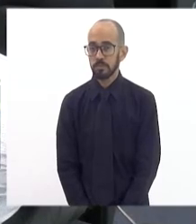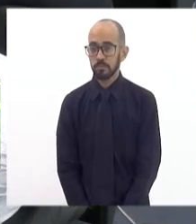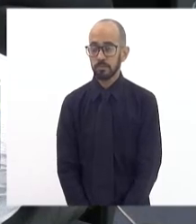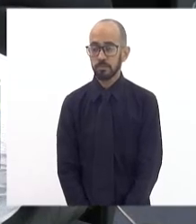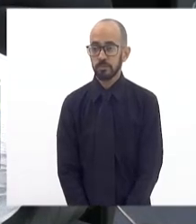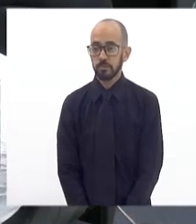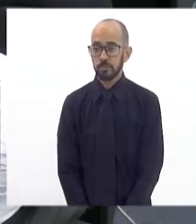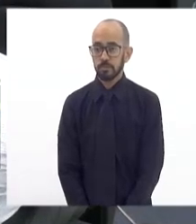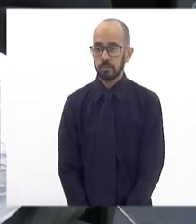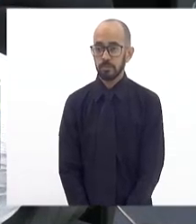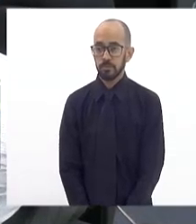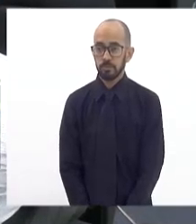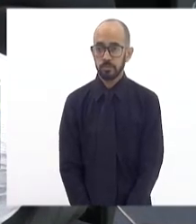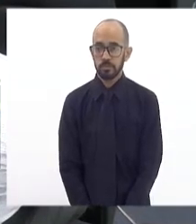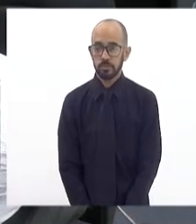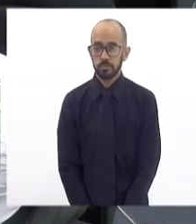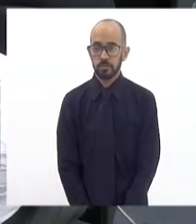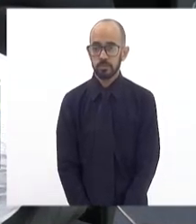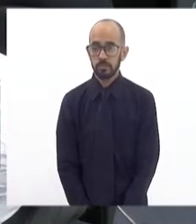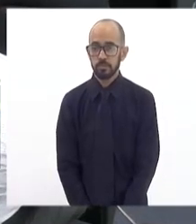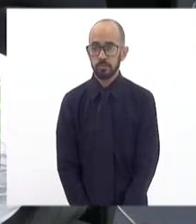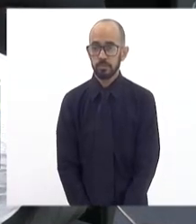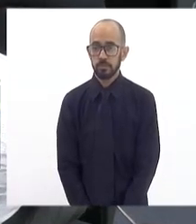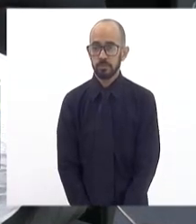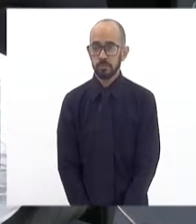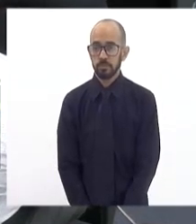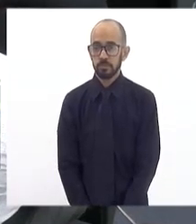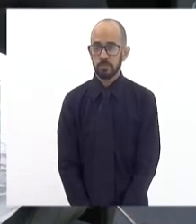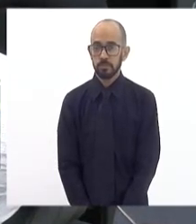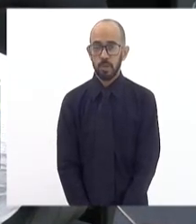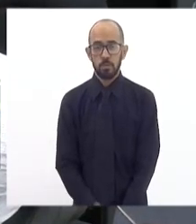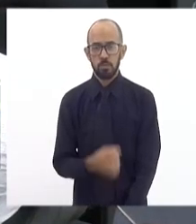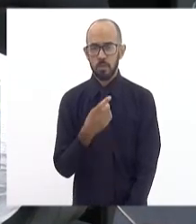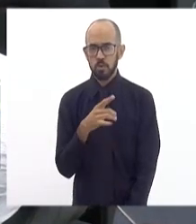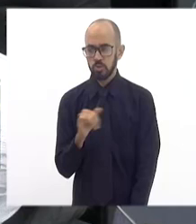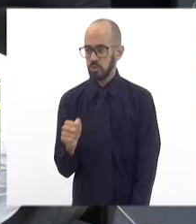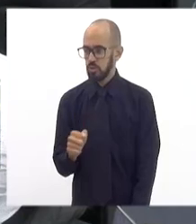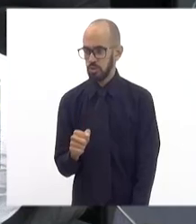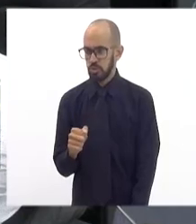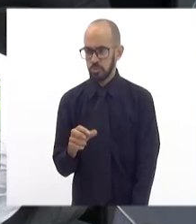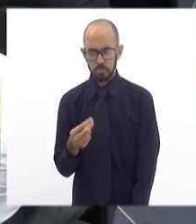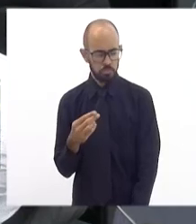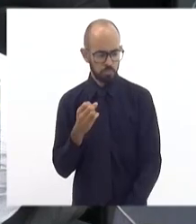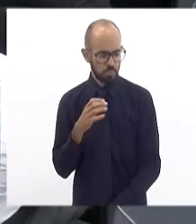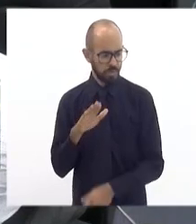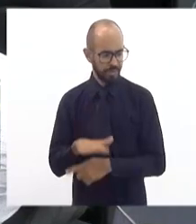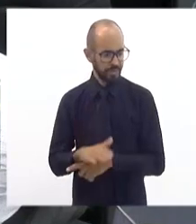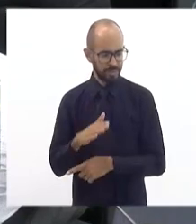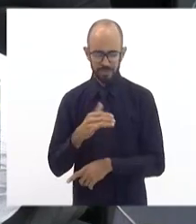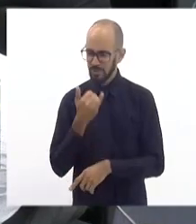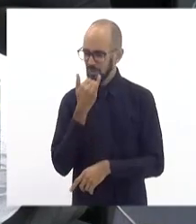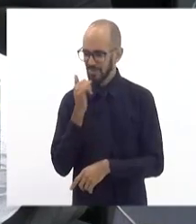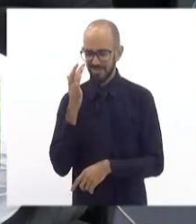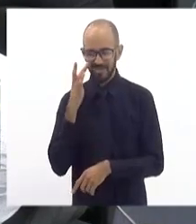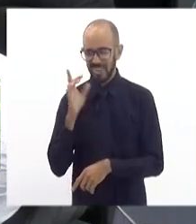e já que digital meu script é bom dia né acho que é boa tarde quase